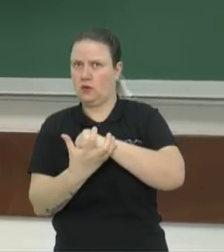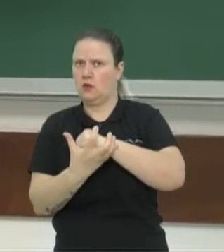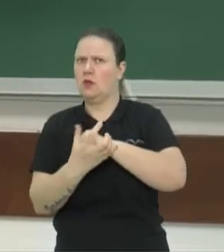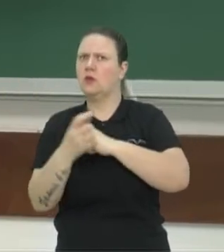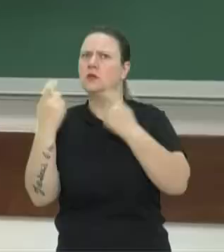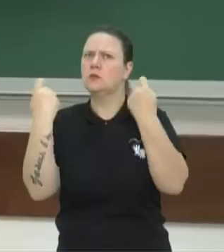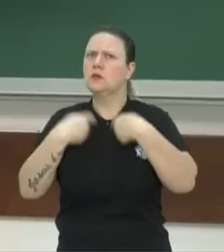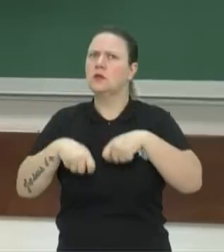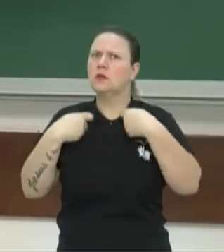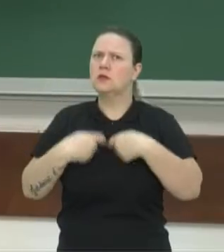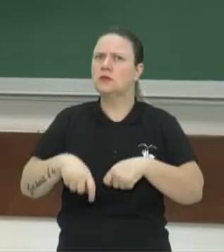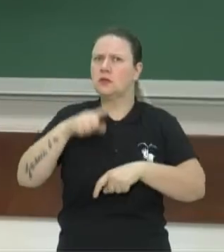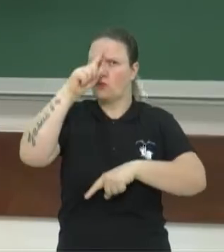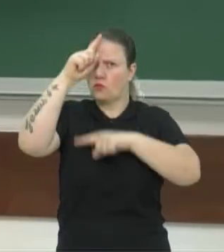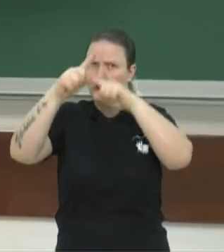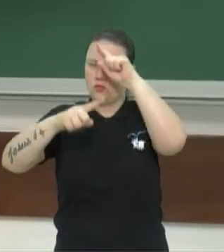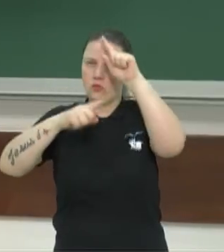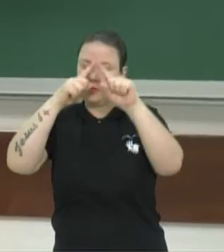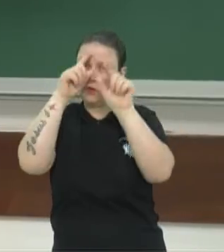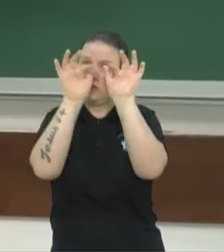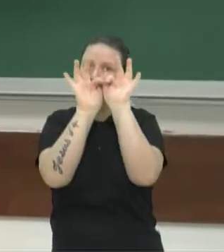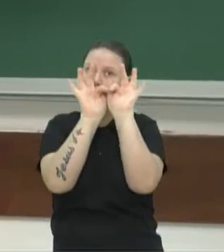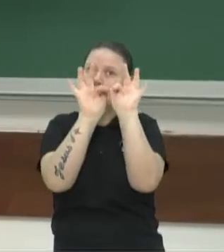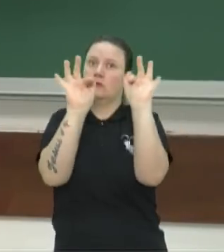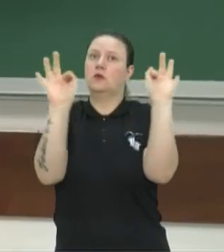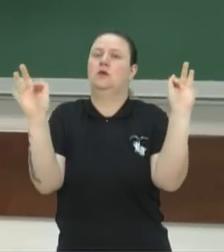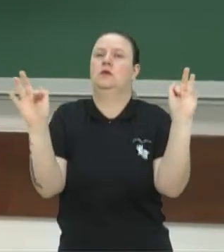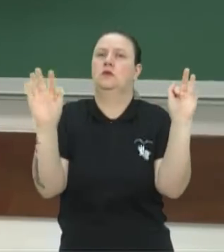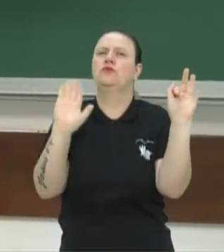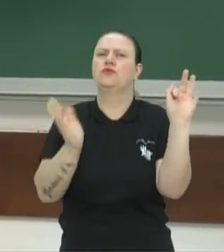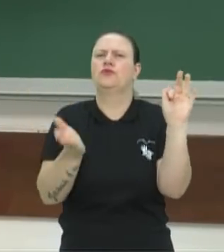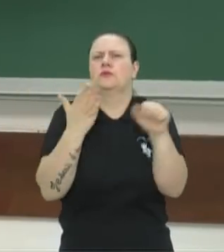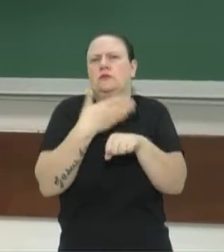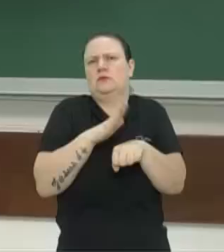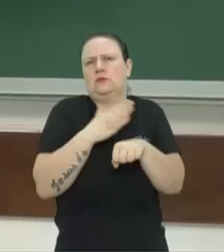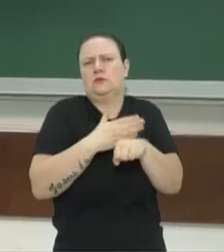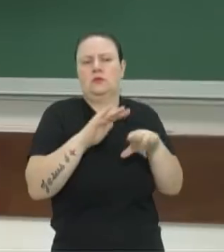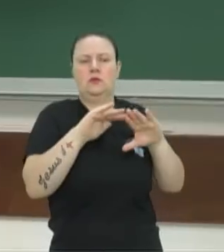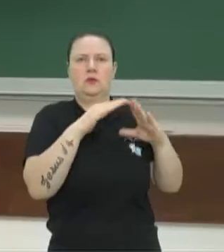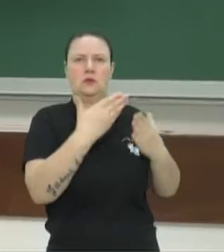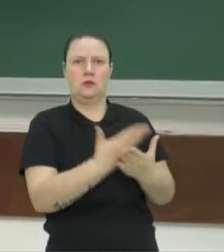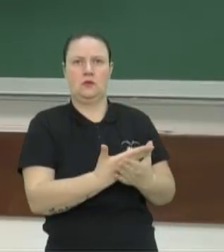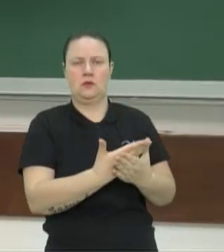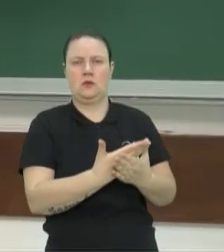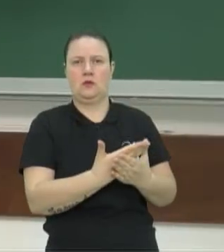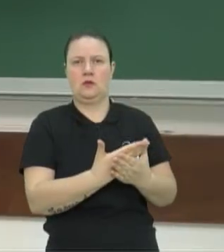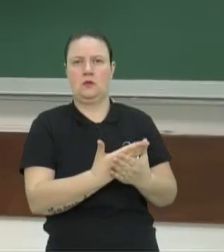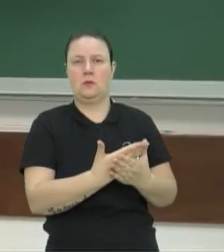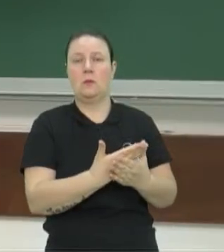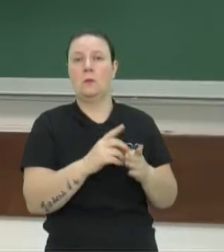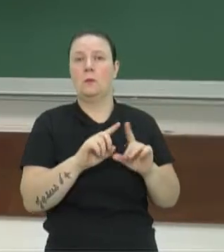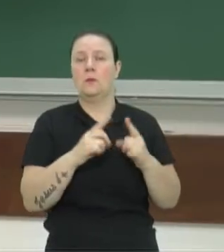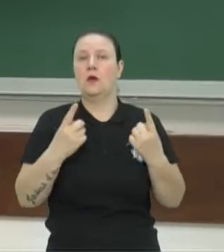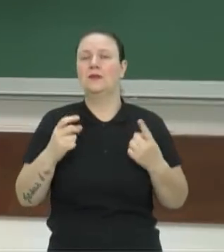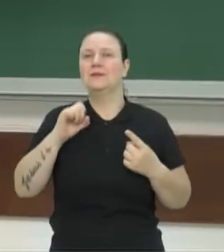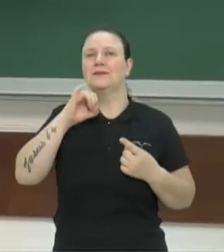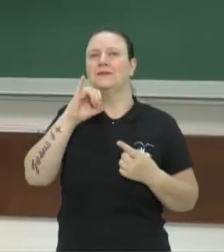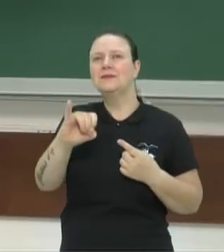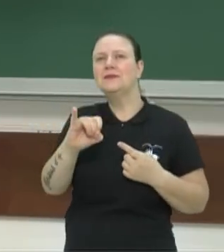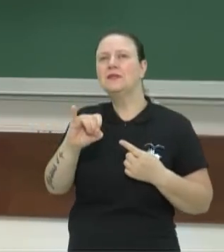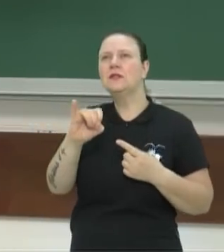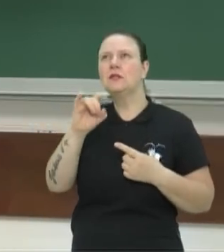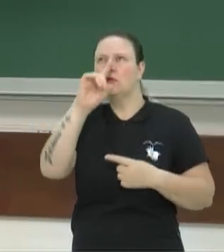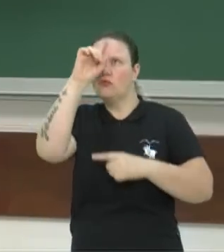efeito. Eu sei que vocês já devem ter feito essa atividade na escola, mas se você tiver toda vez que você pensar em fazer qualquer tipo